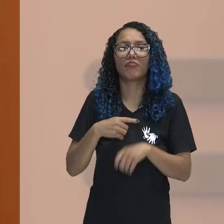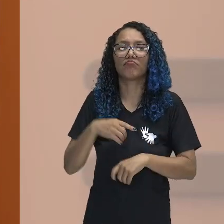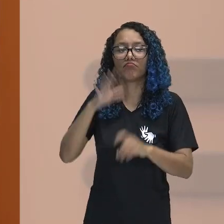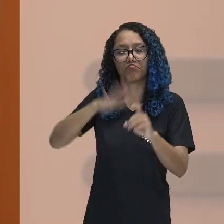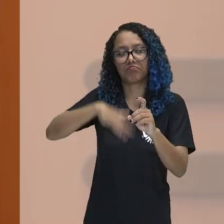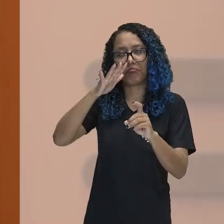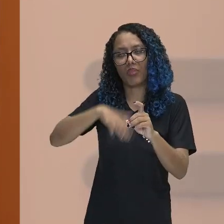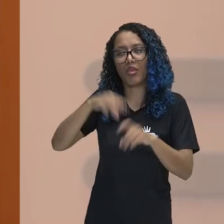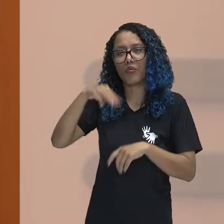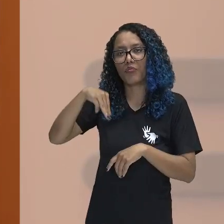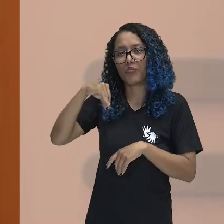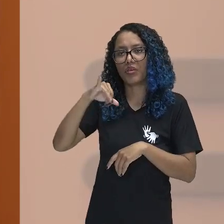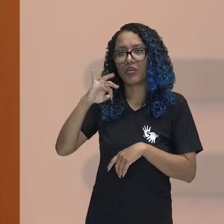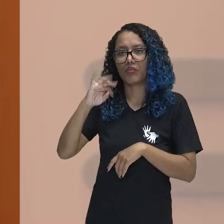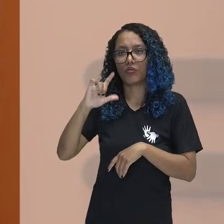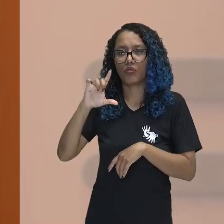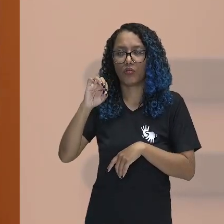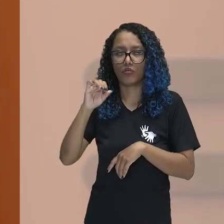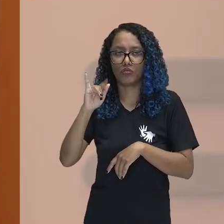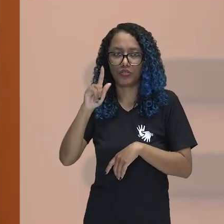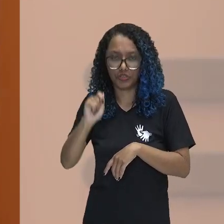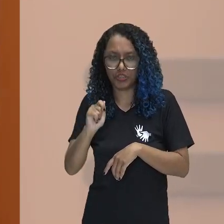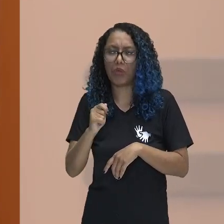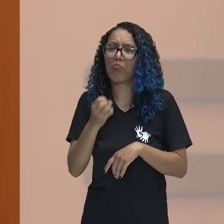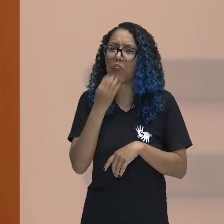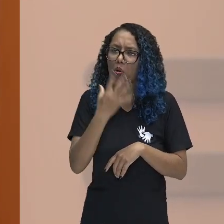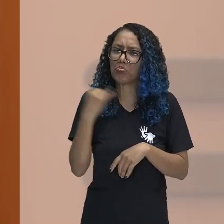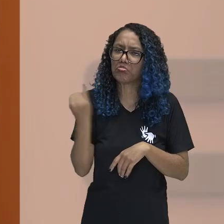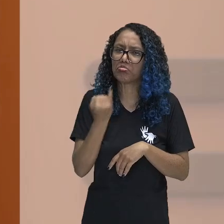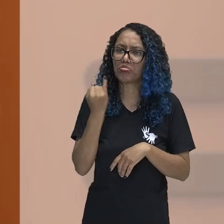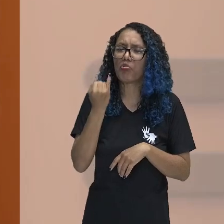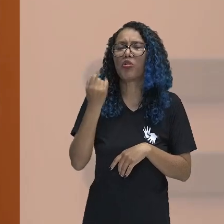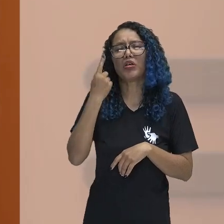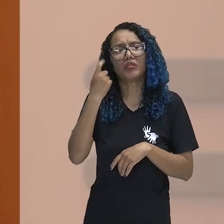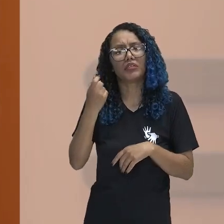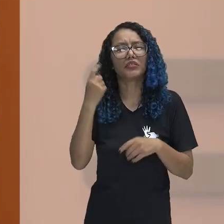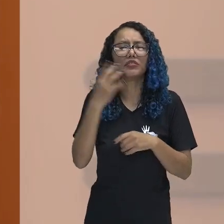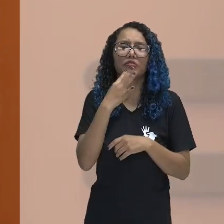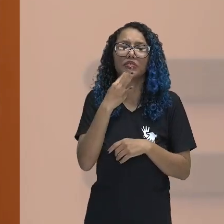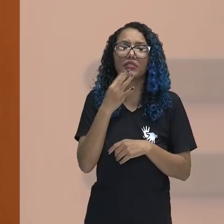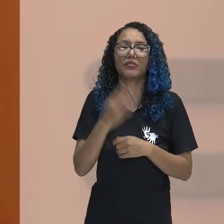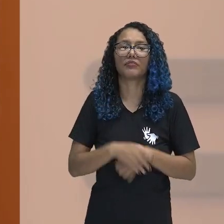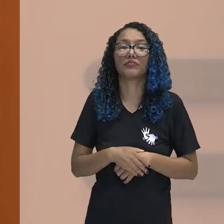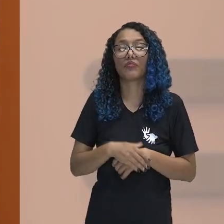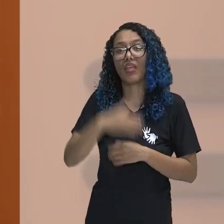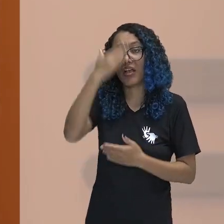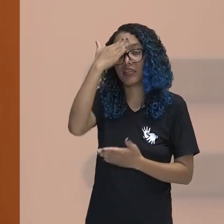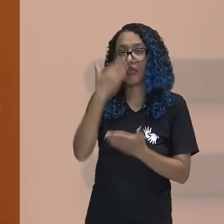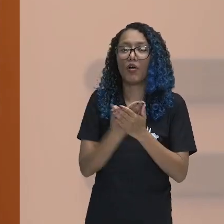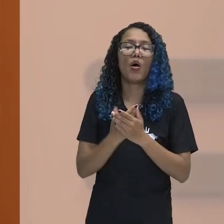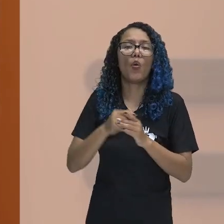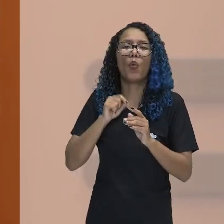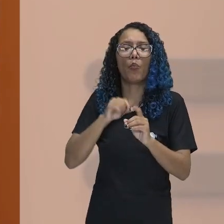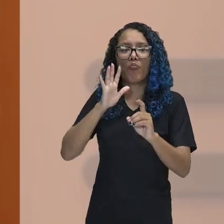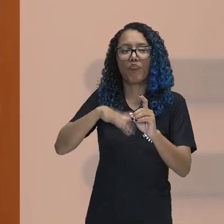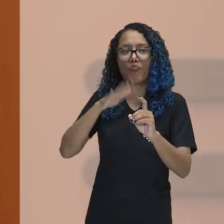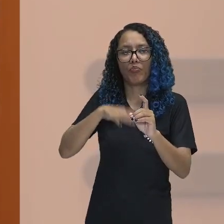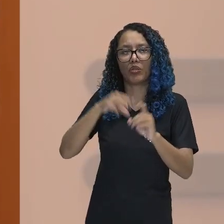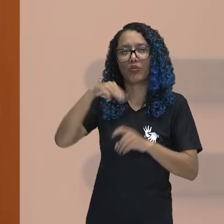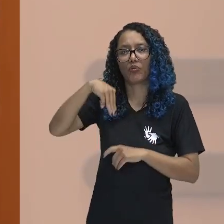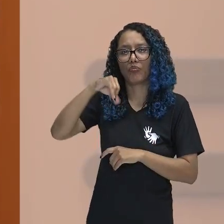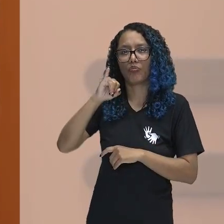rica e bastante interessante da gente conhecer. Eles acreditavam no Minotauro, gente, que basicamente era uma